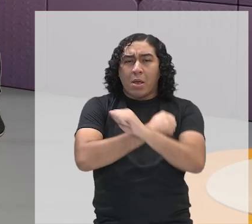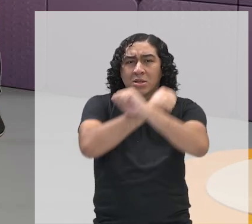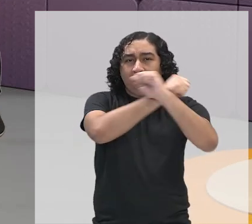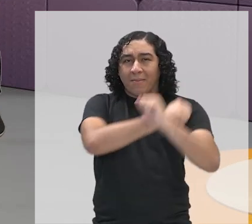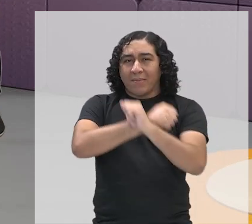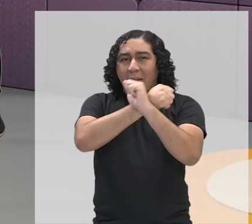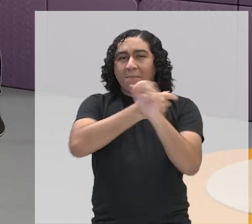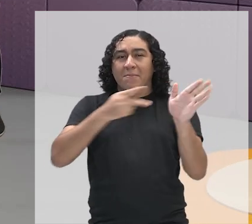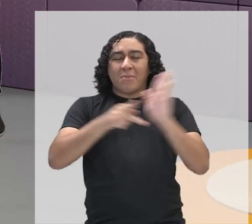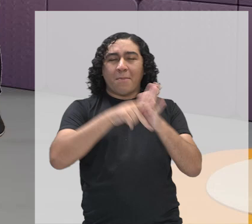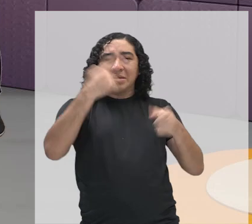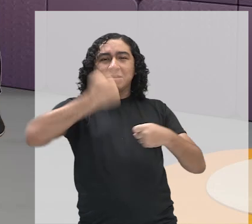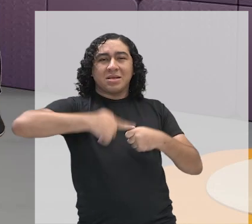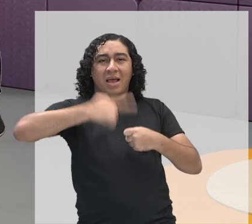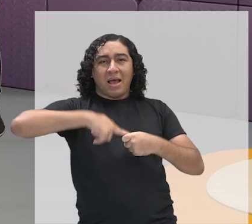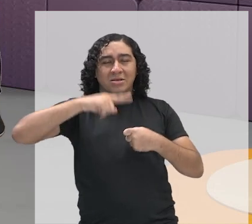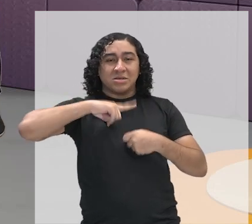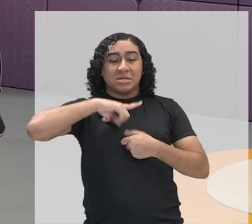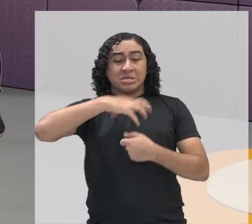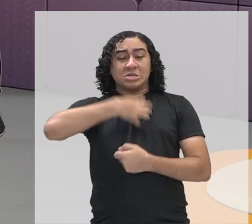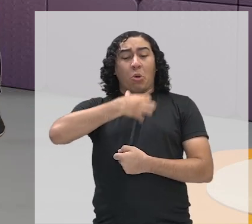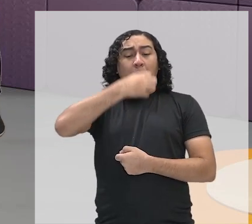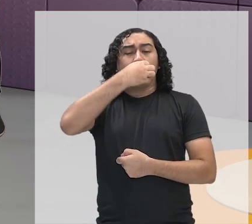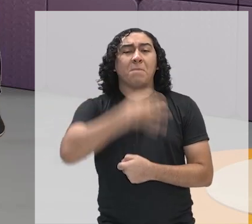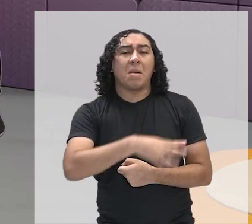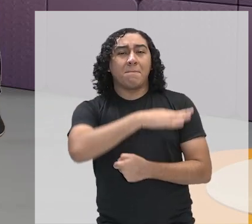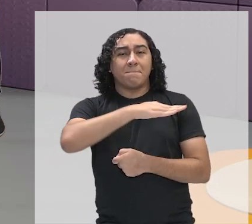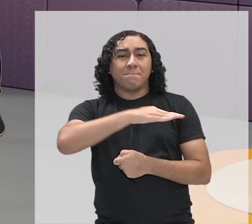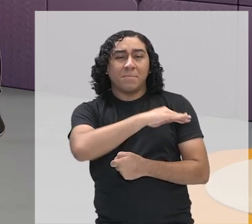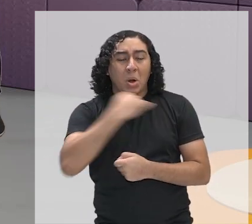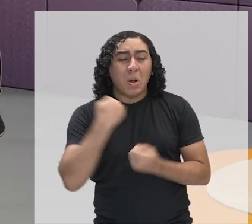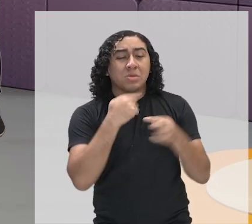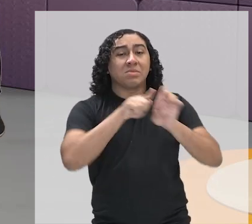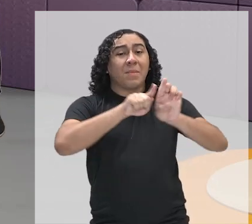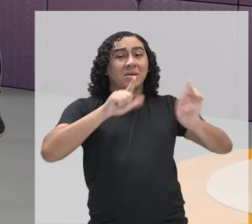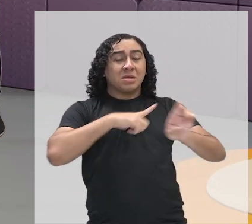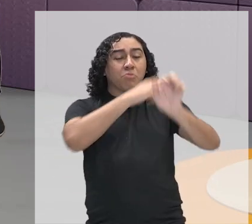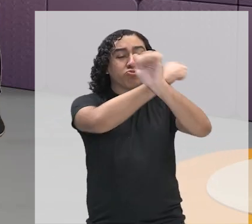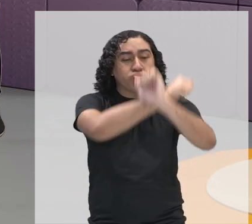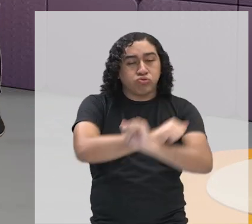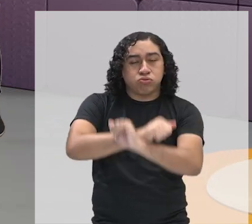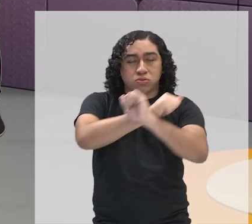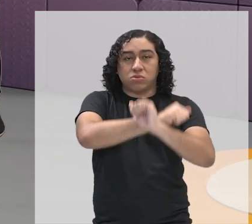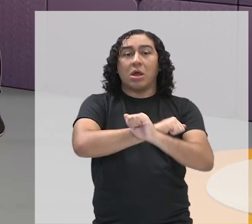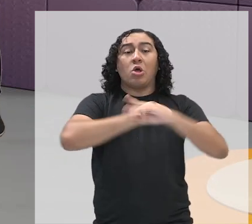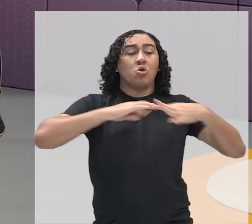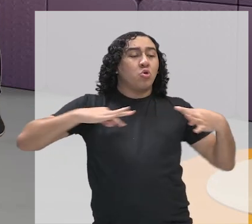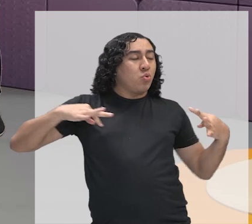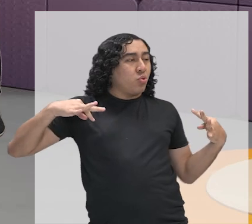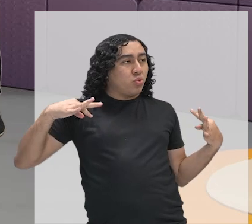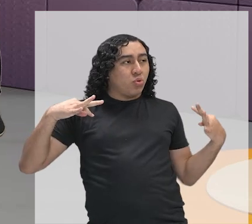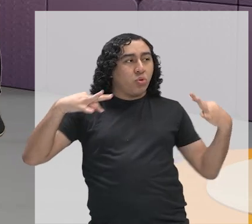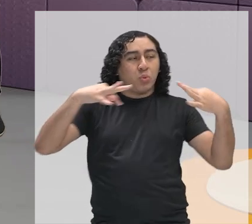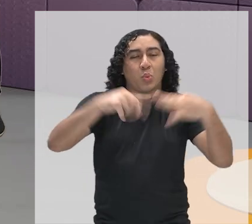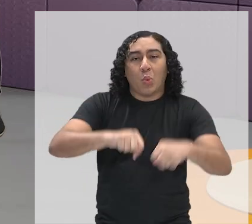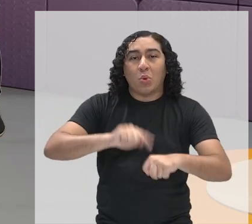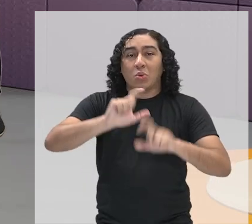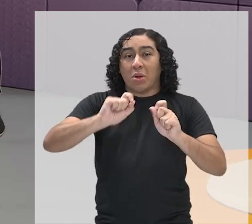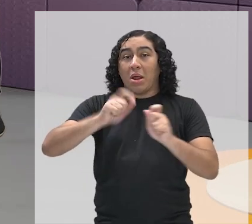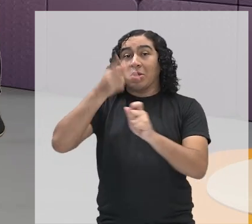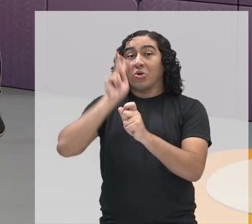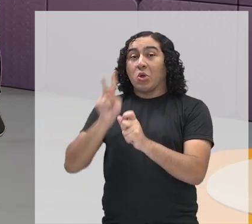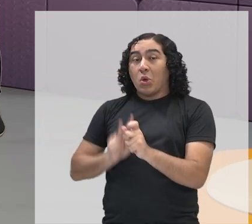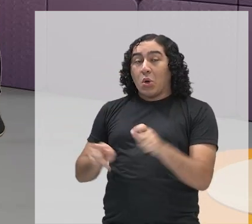honra para um homem espartano é morrer defendendo, então, né, toda essa parte, então, aí das